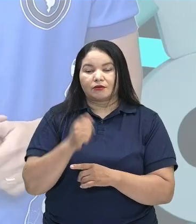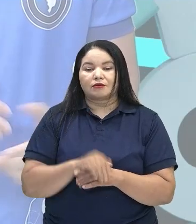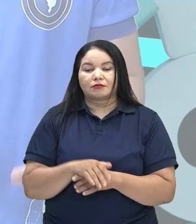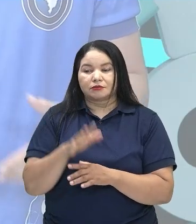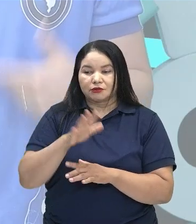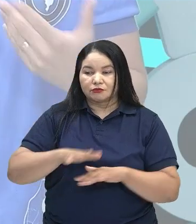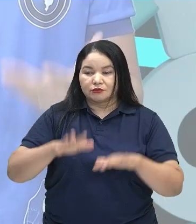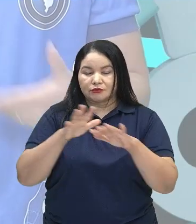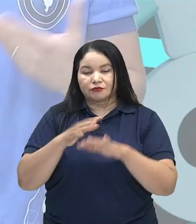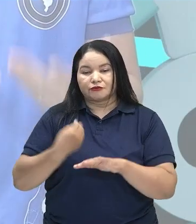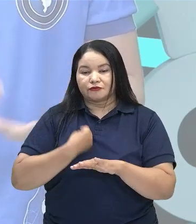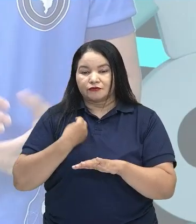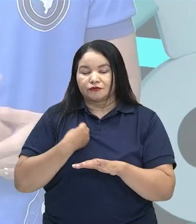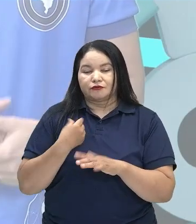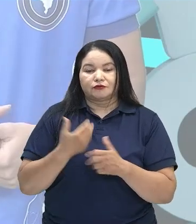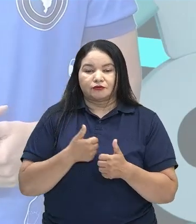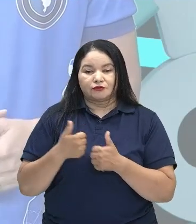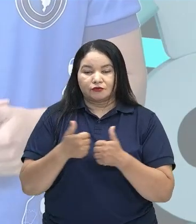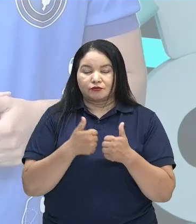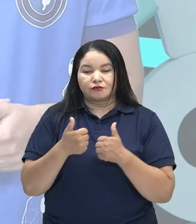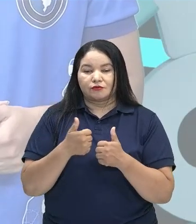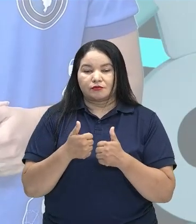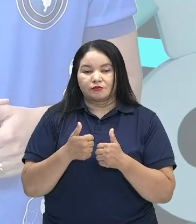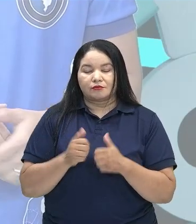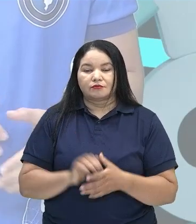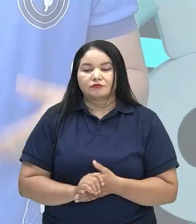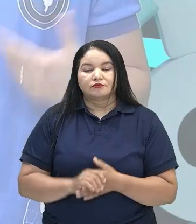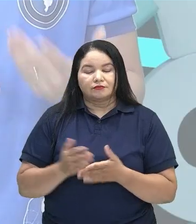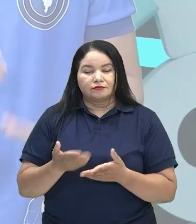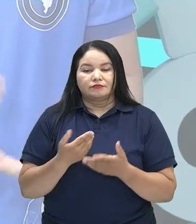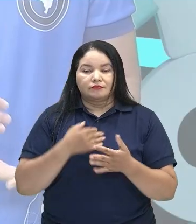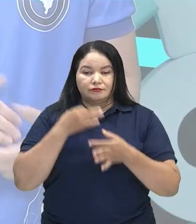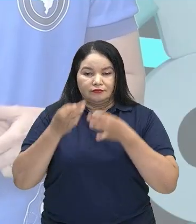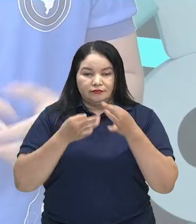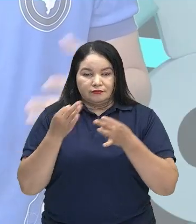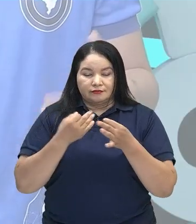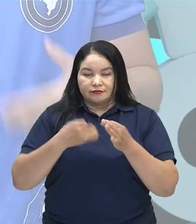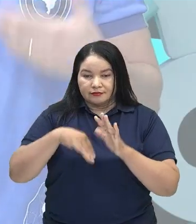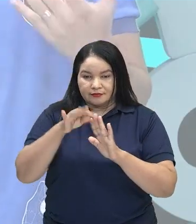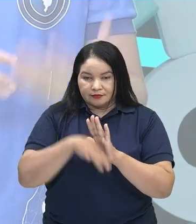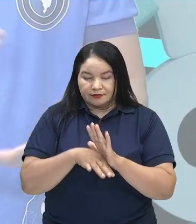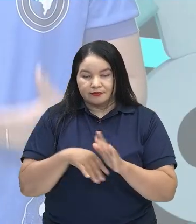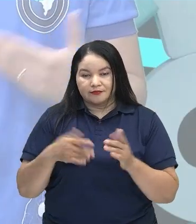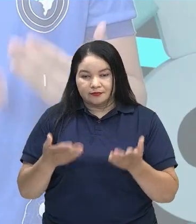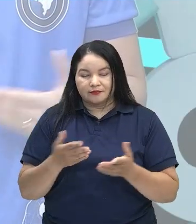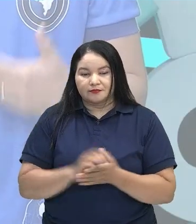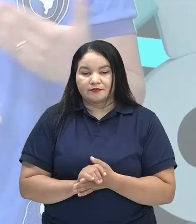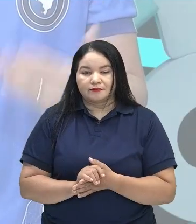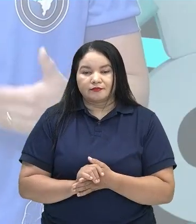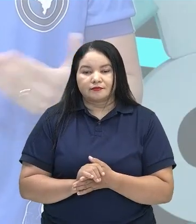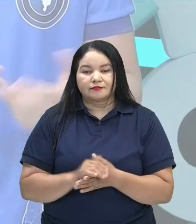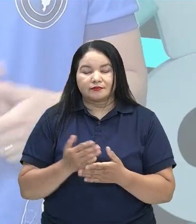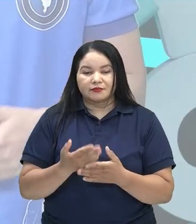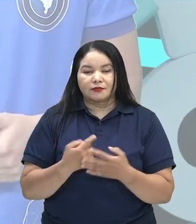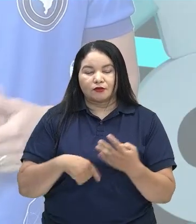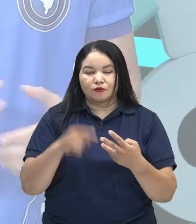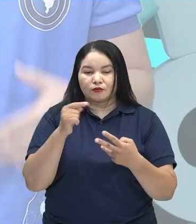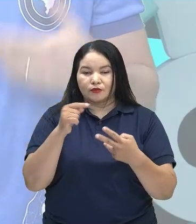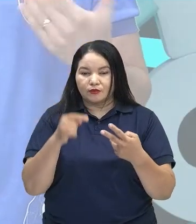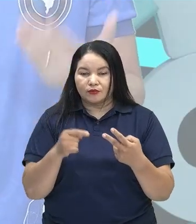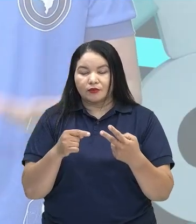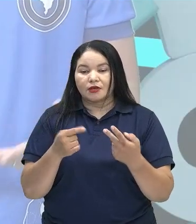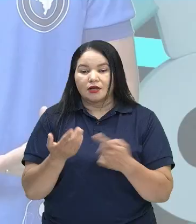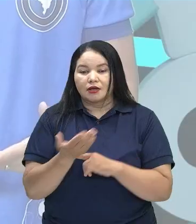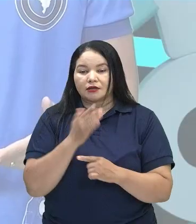todos. Então, é isso que ele quer argumentar no texto. Então, essas técnicas elas trabalham juntas ali para criar um